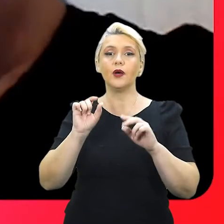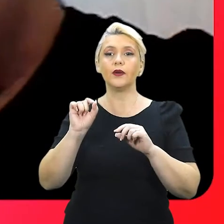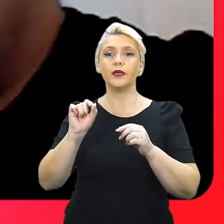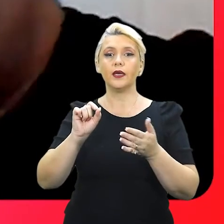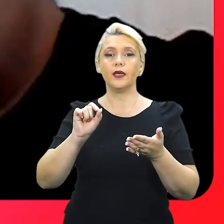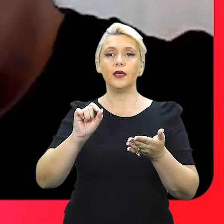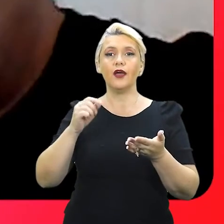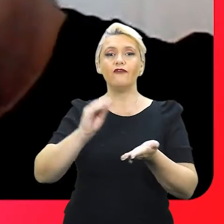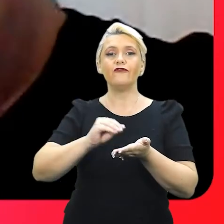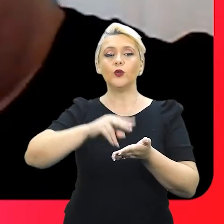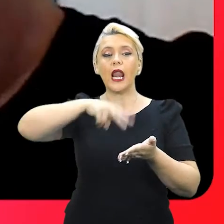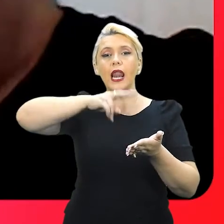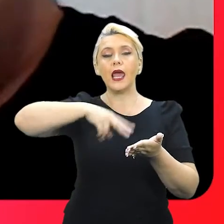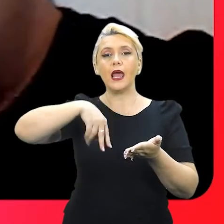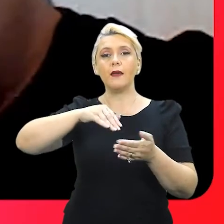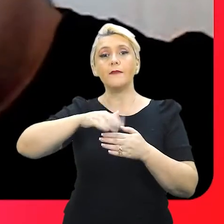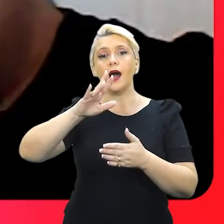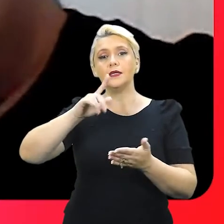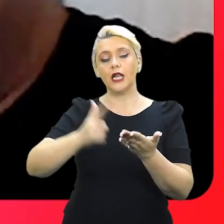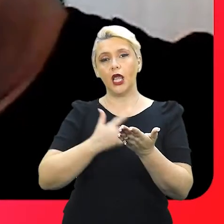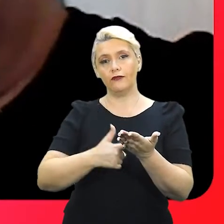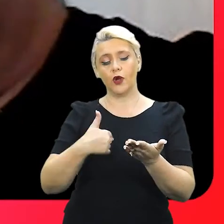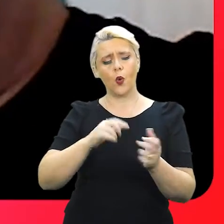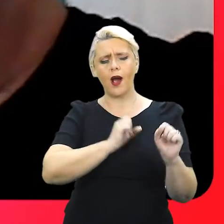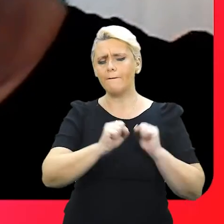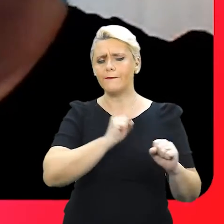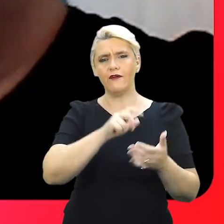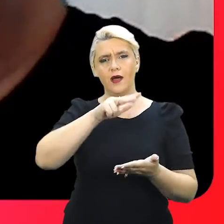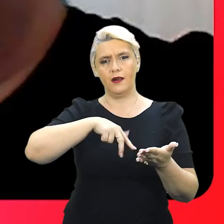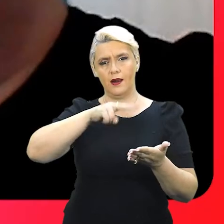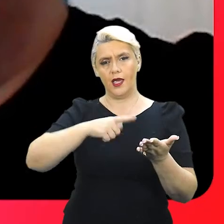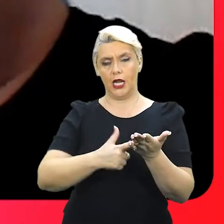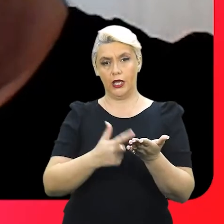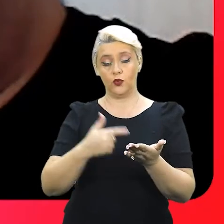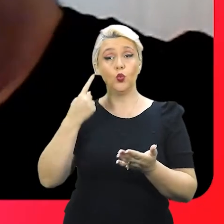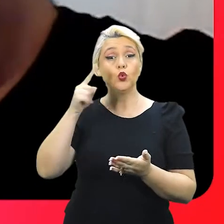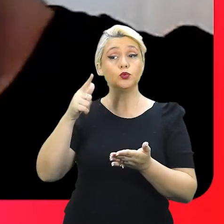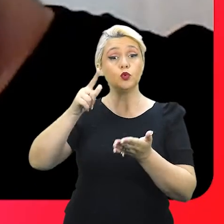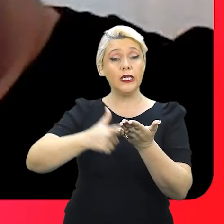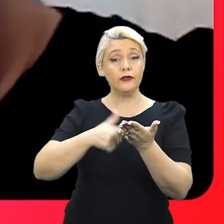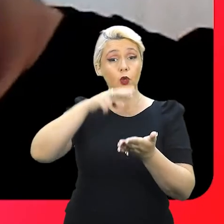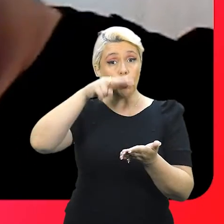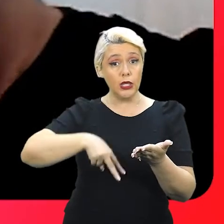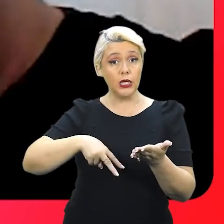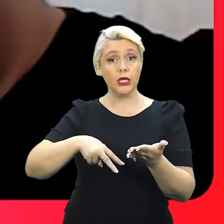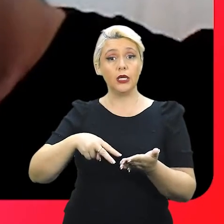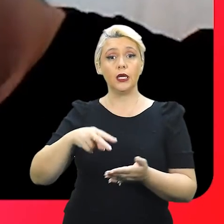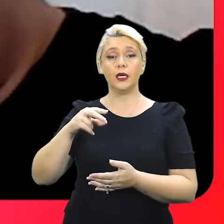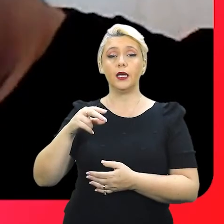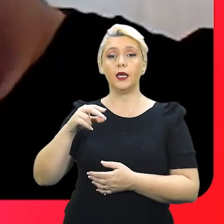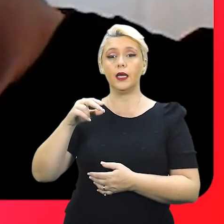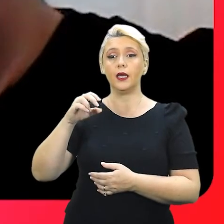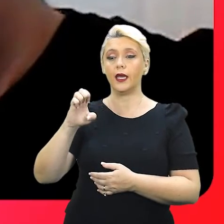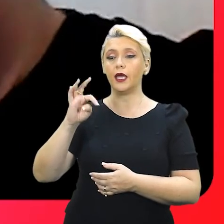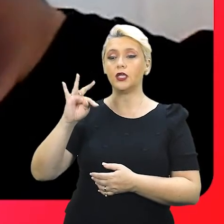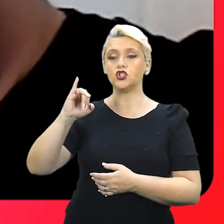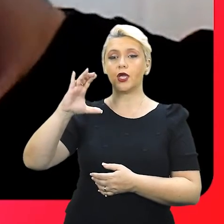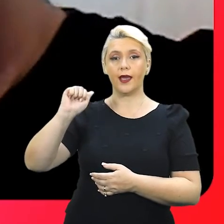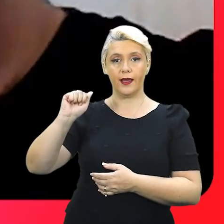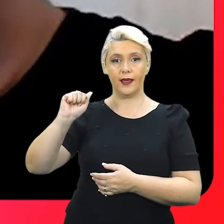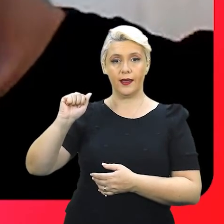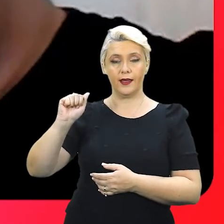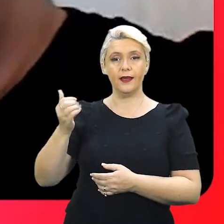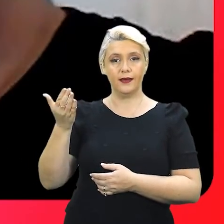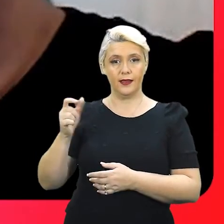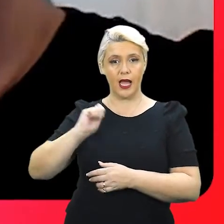mais livros, porque eu amava ler, né? Sim. O último livro que eu li foi o Ética, do Baruch